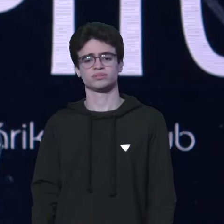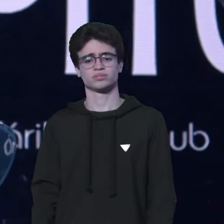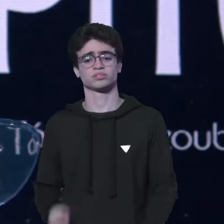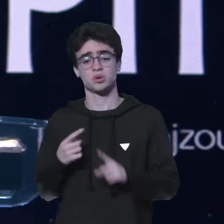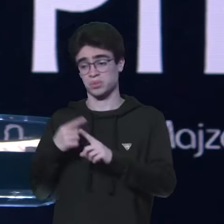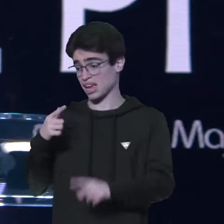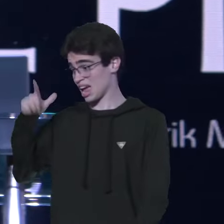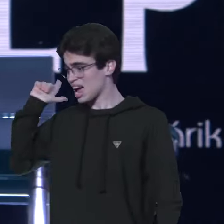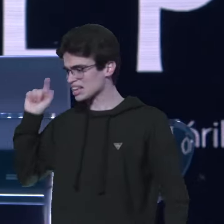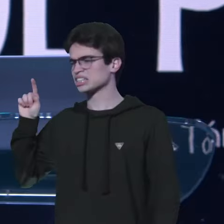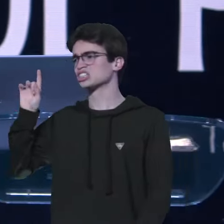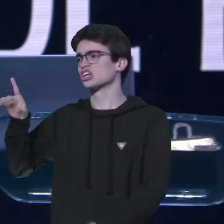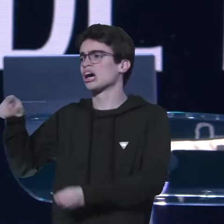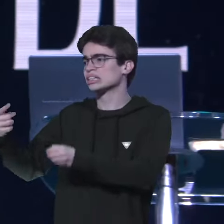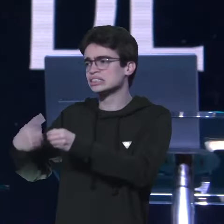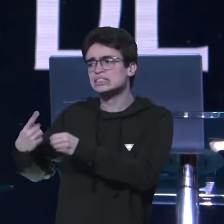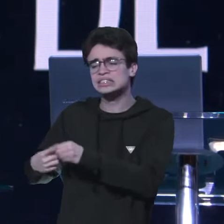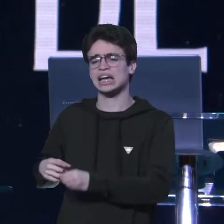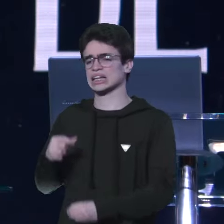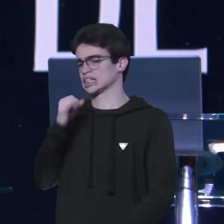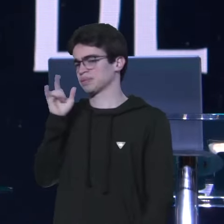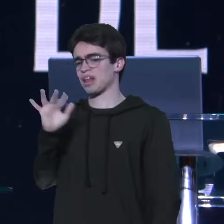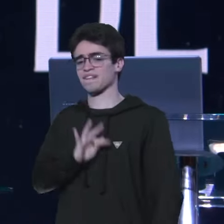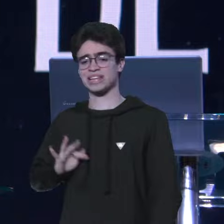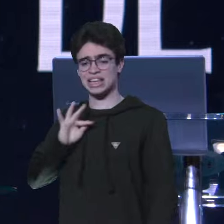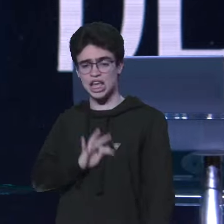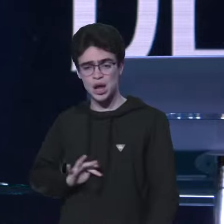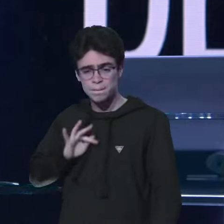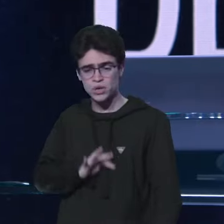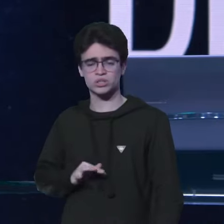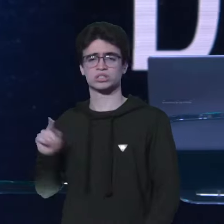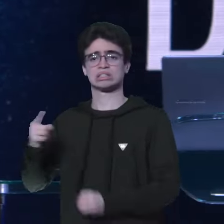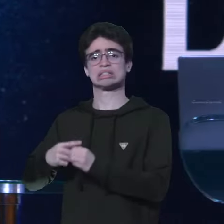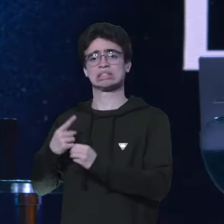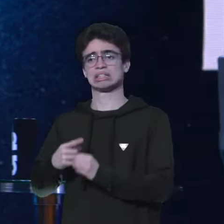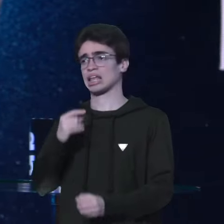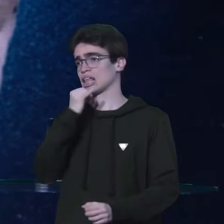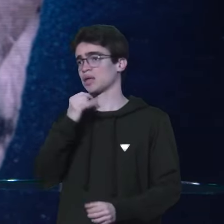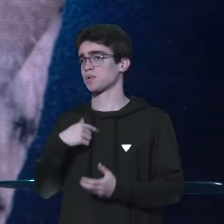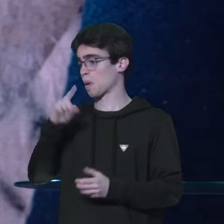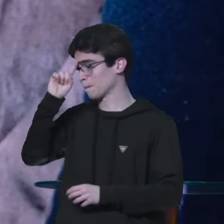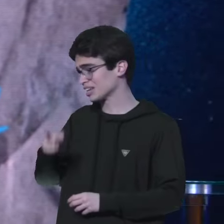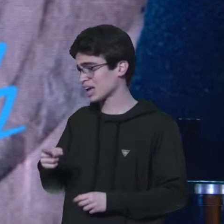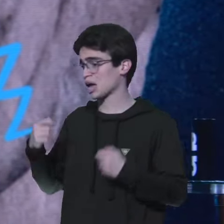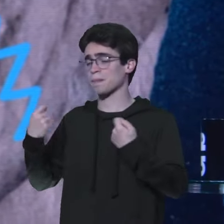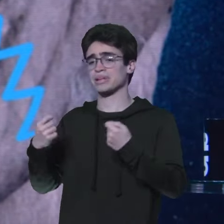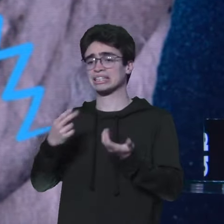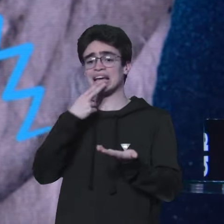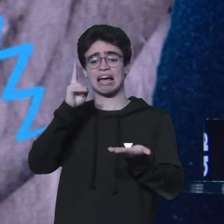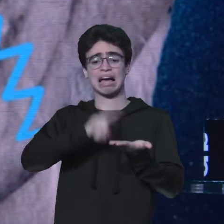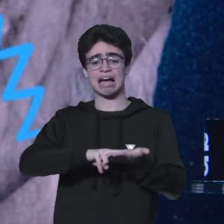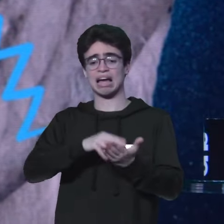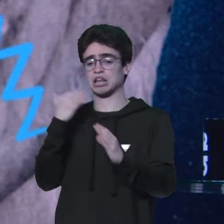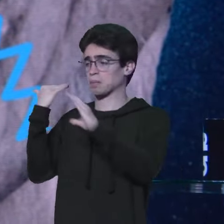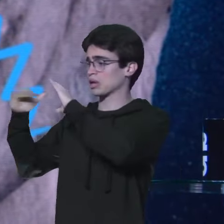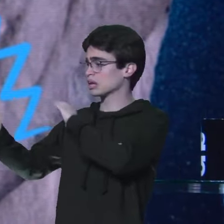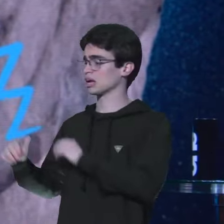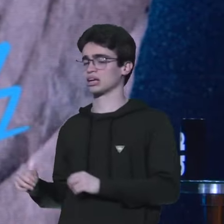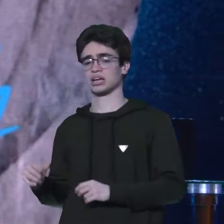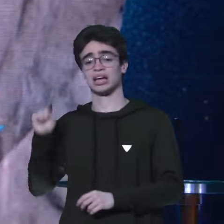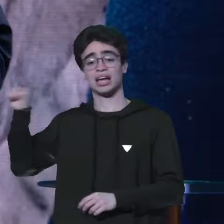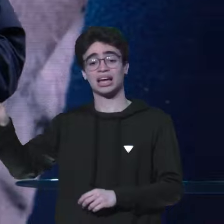Antes era numa cidade, em Filipos, que quando você queria mandar algo, tinha que ser por carta. Foi ali, foi para